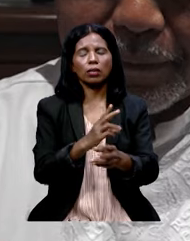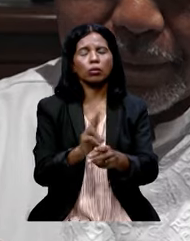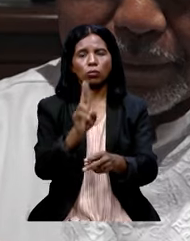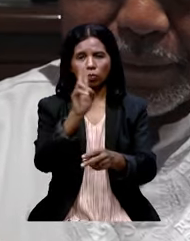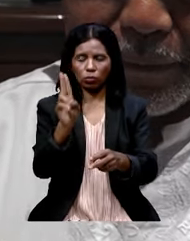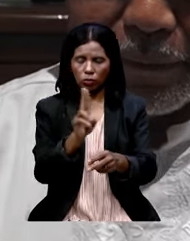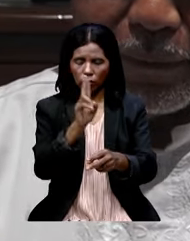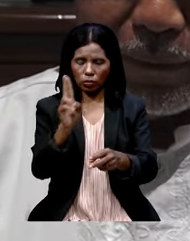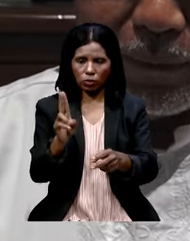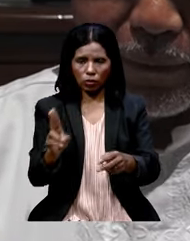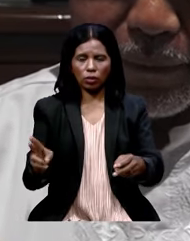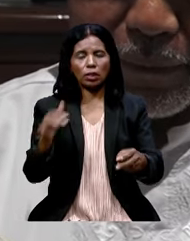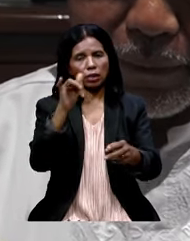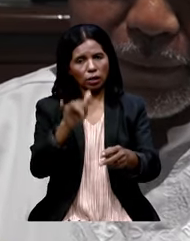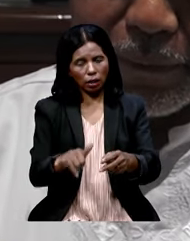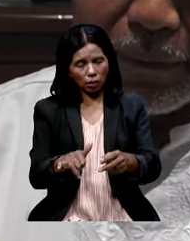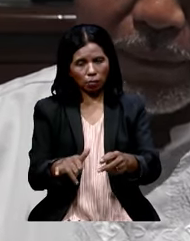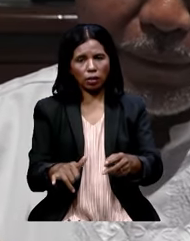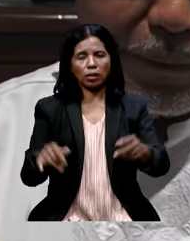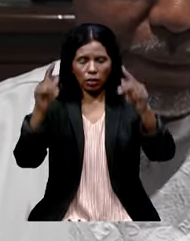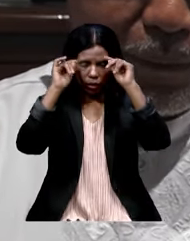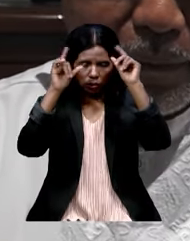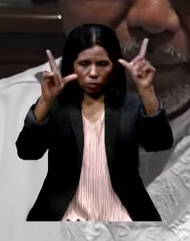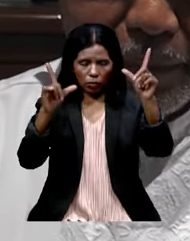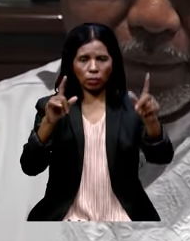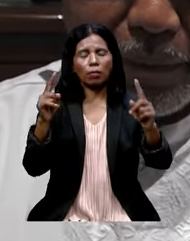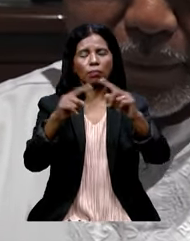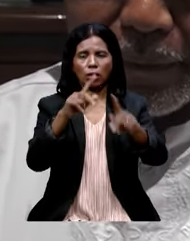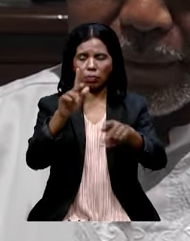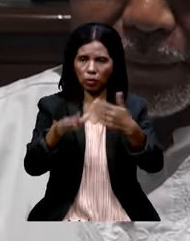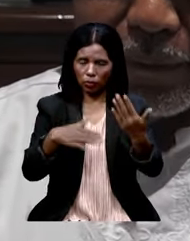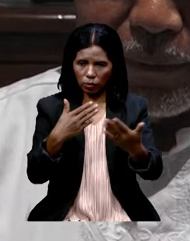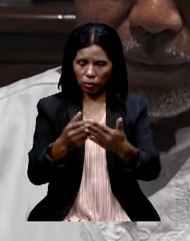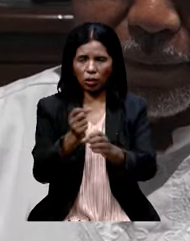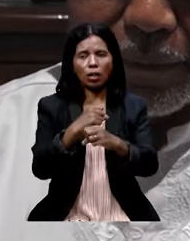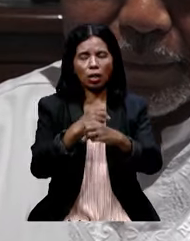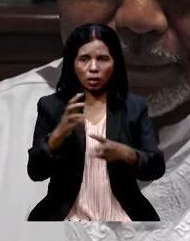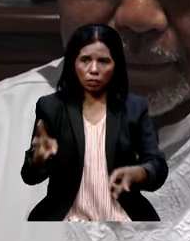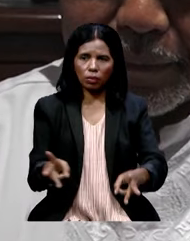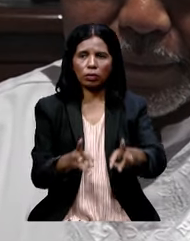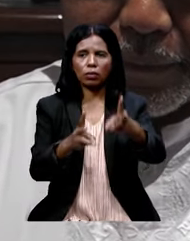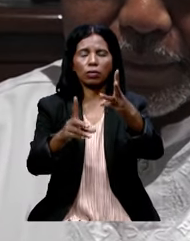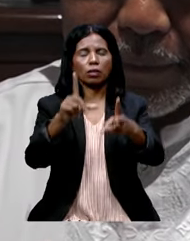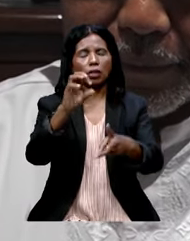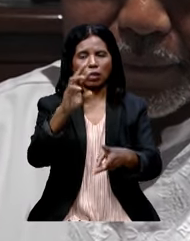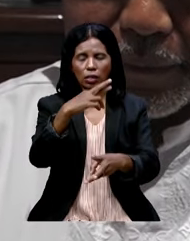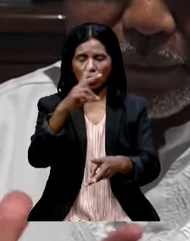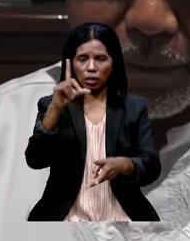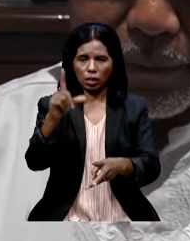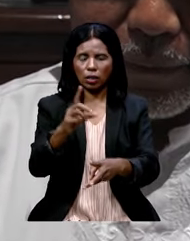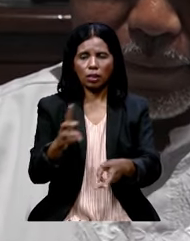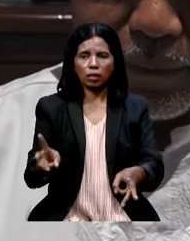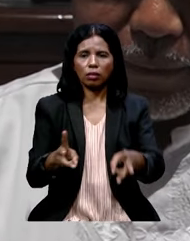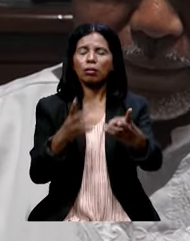ficam para Timor, ficam para o povo. Se faz uma estrada mais larga, é uma estrada